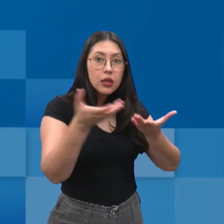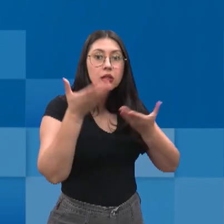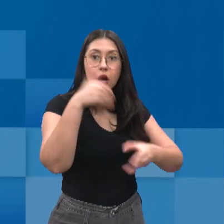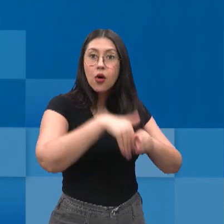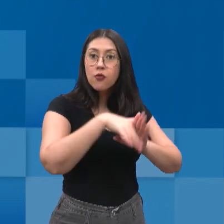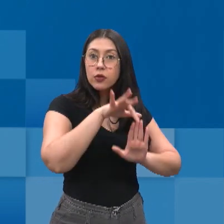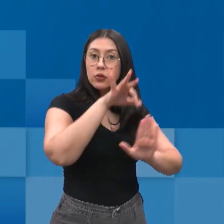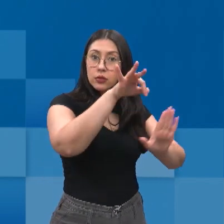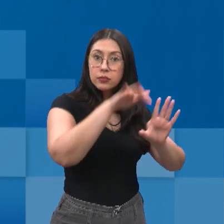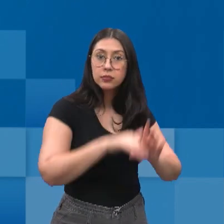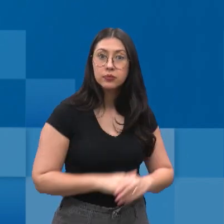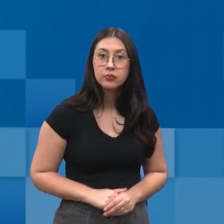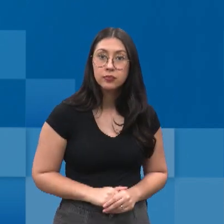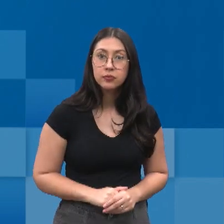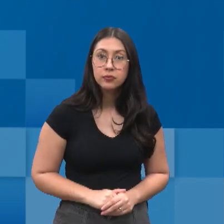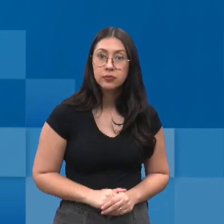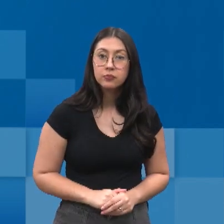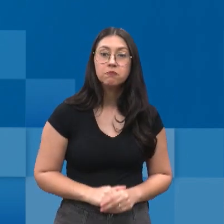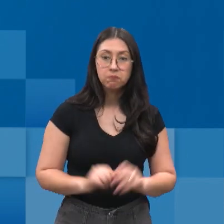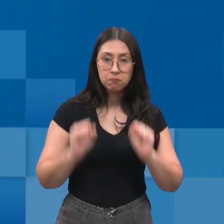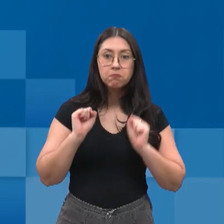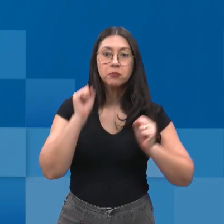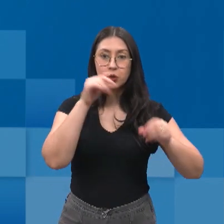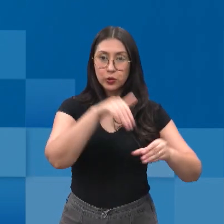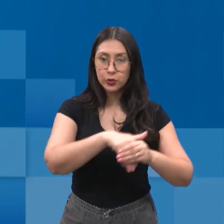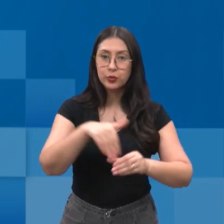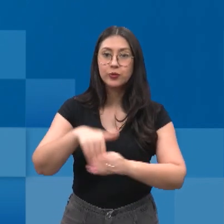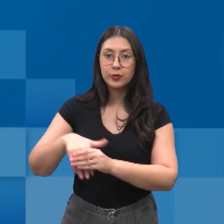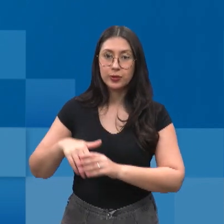voto. Aberta a votação.